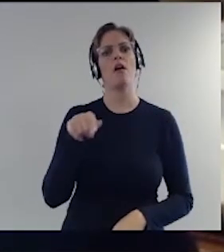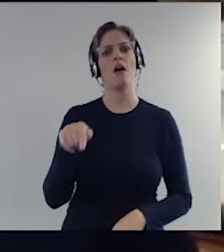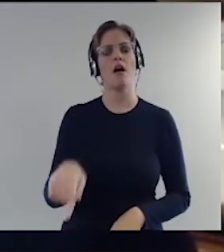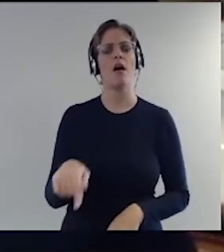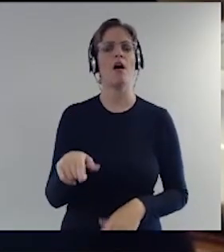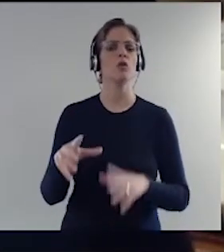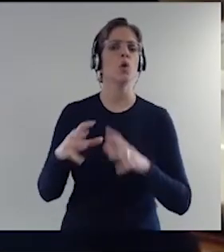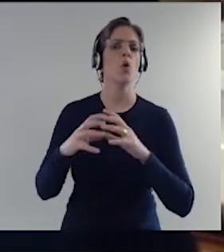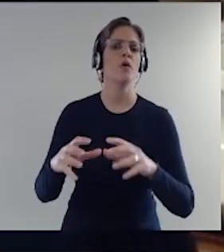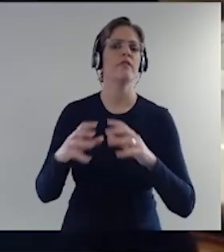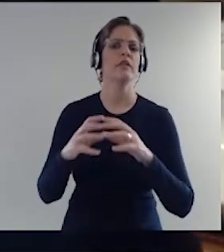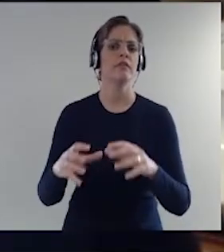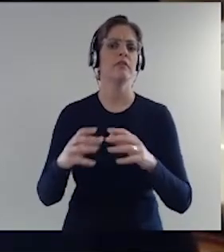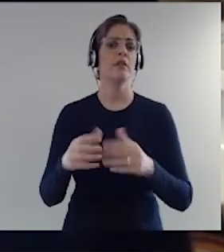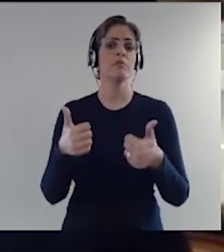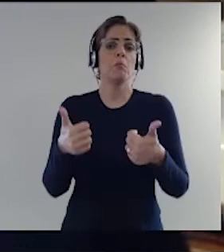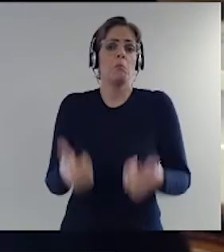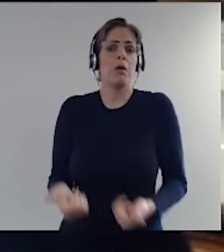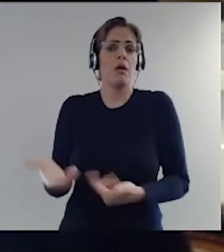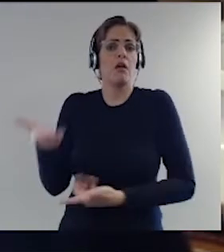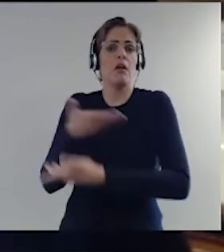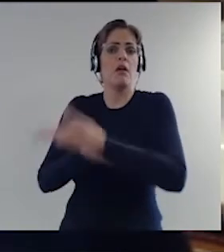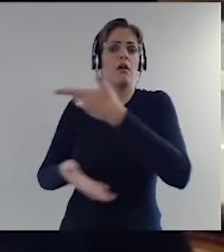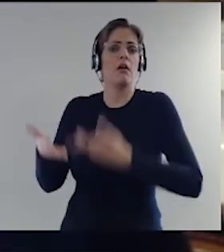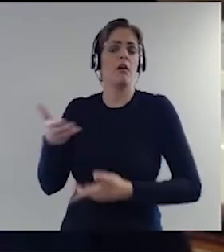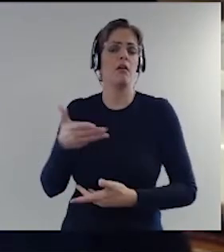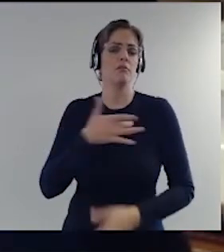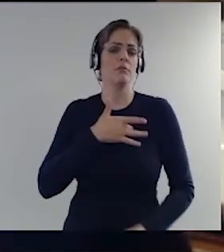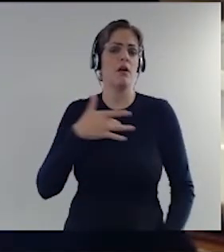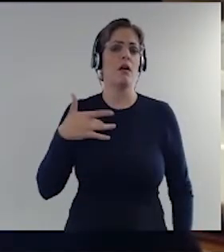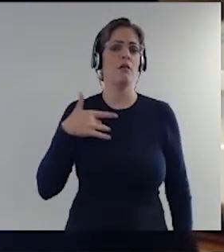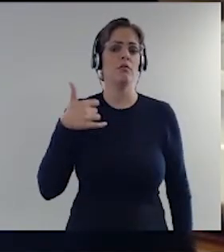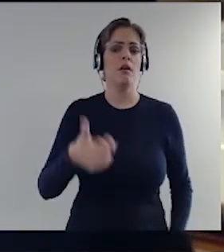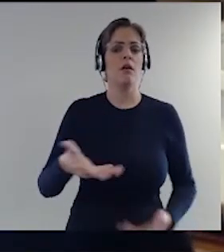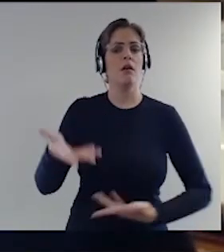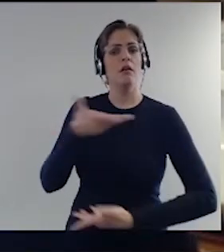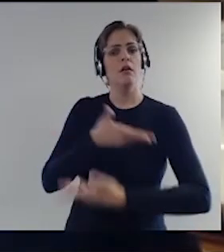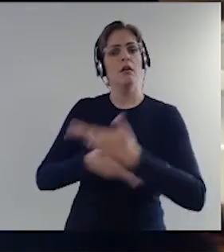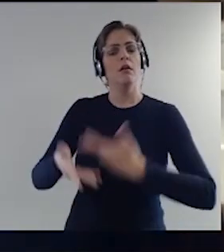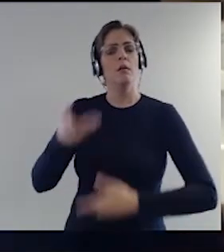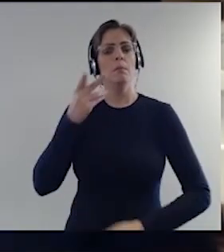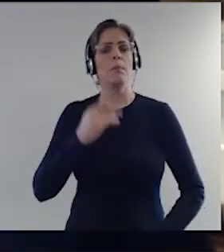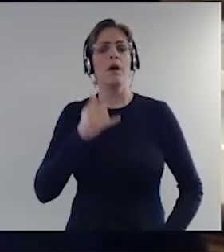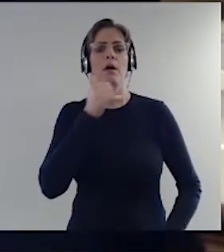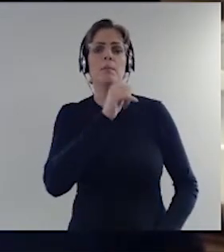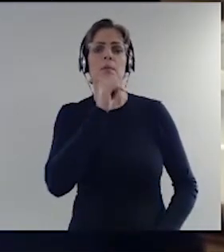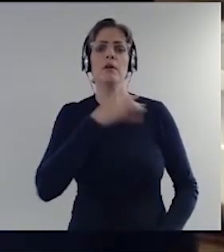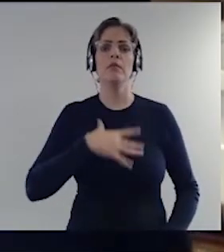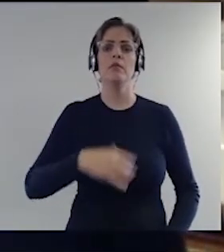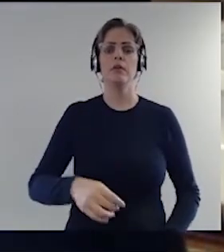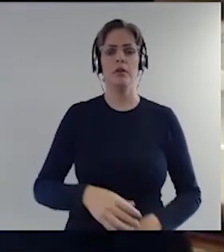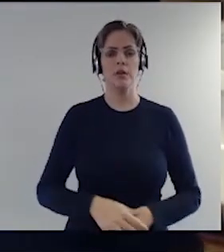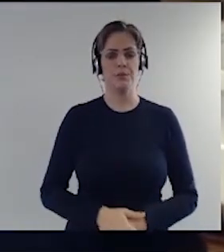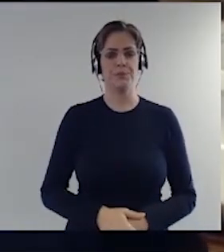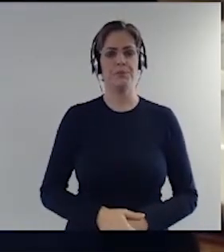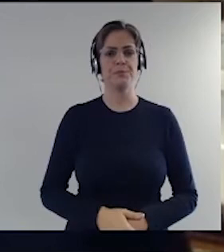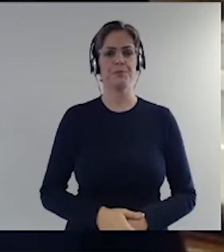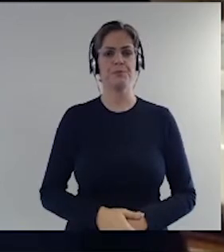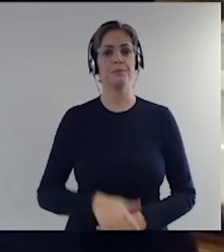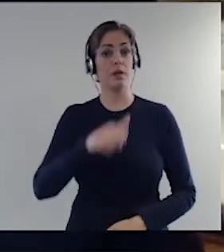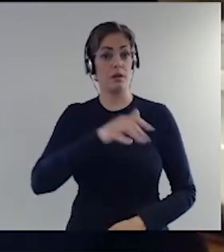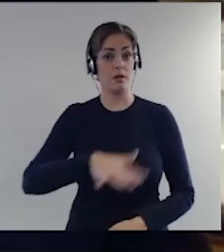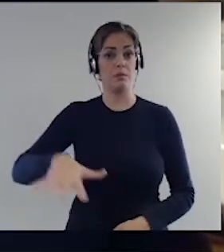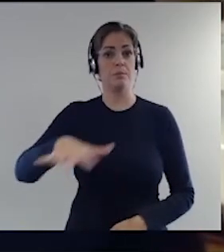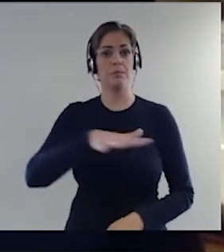para a convivência sadia, para a convivência saudável de pais com seus filhos. Porque esse ambiente da